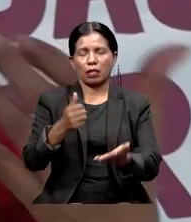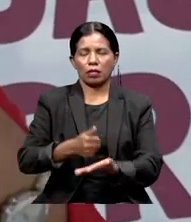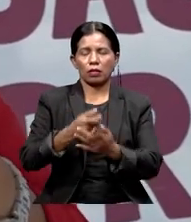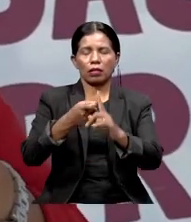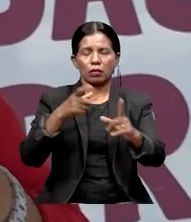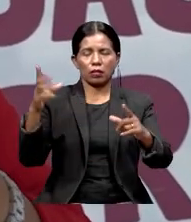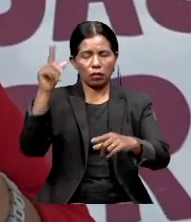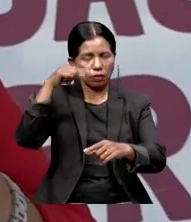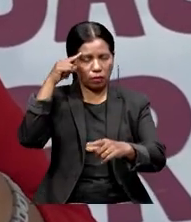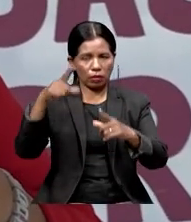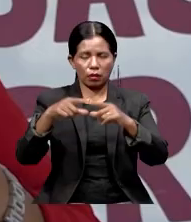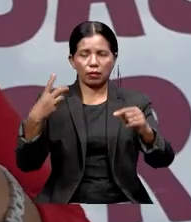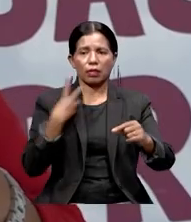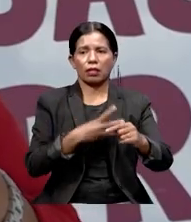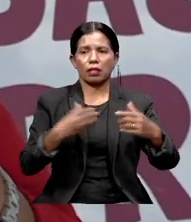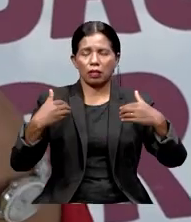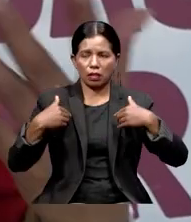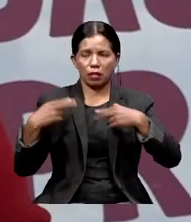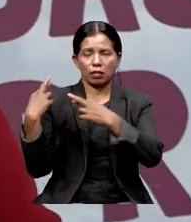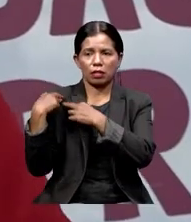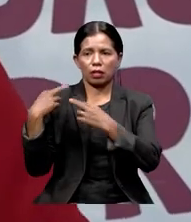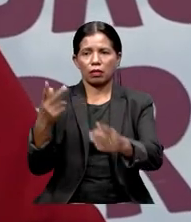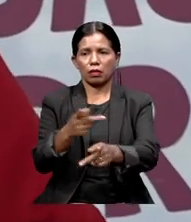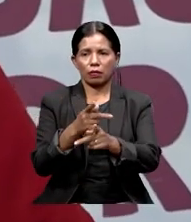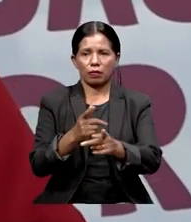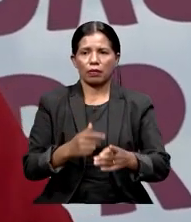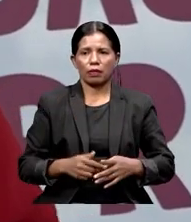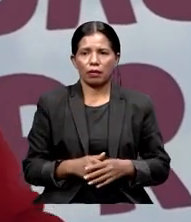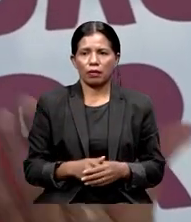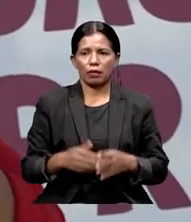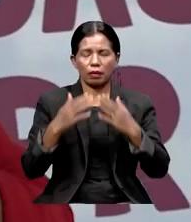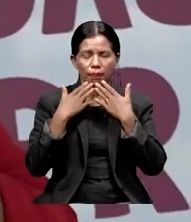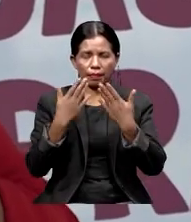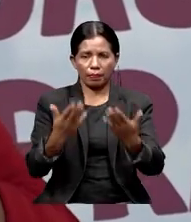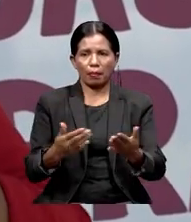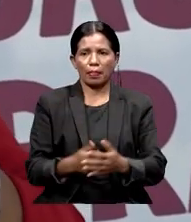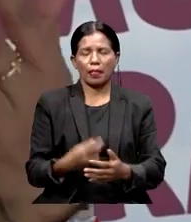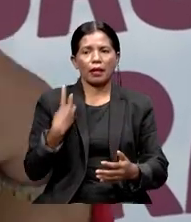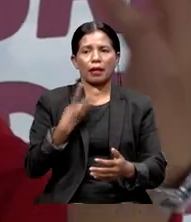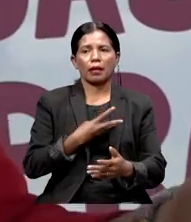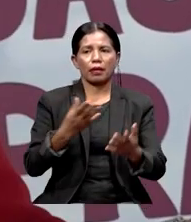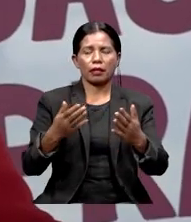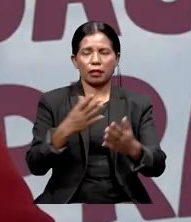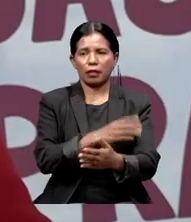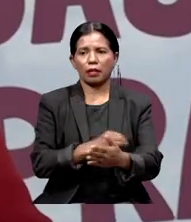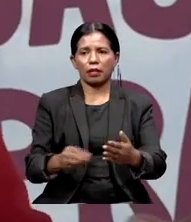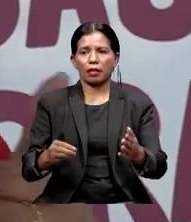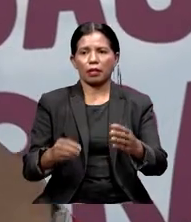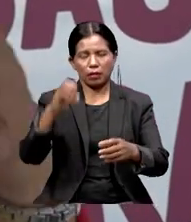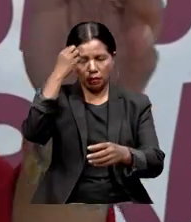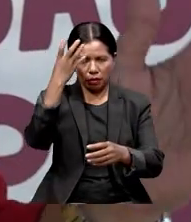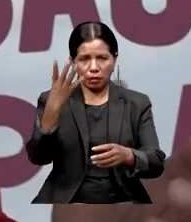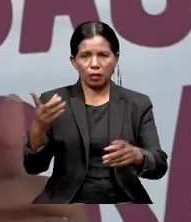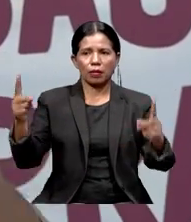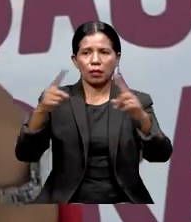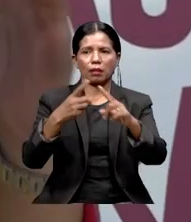maíta e ter a responsabilidade, autocuidado, autocuidado. Obrigada. E desejo a minha, espero ir a nessa graça, ba